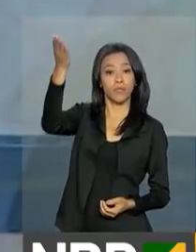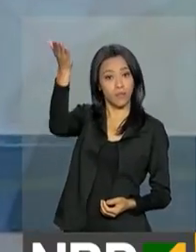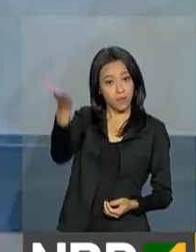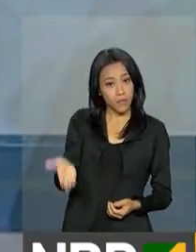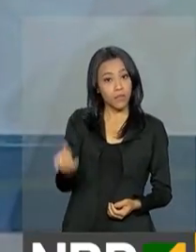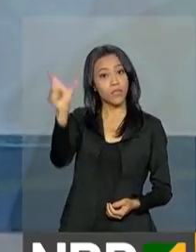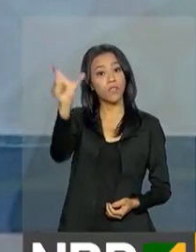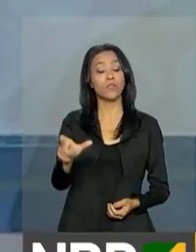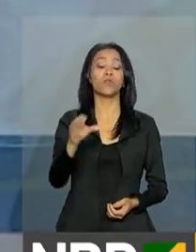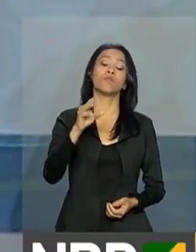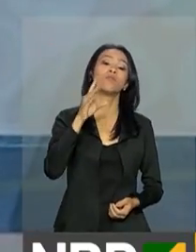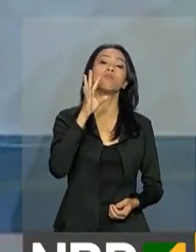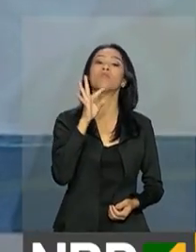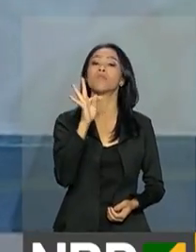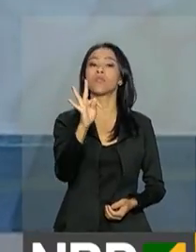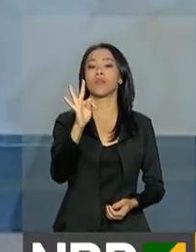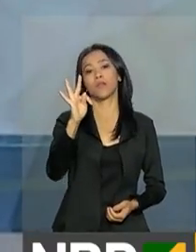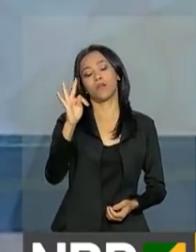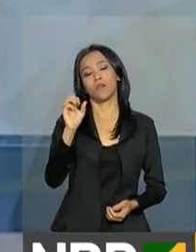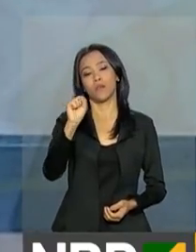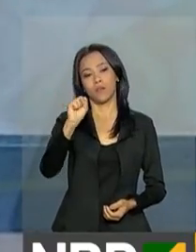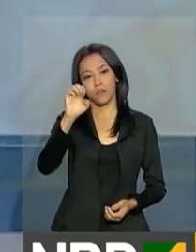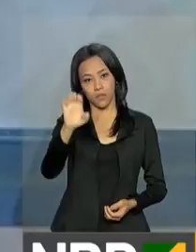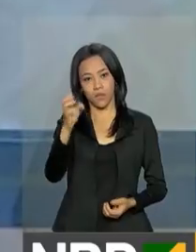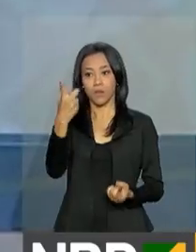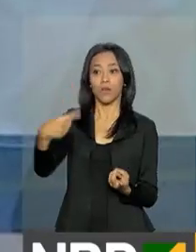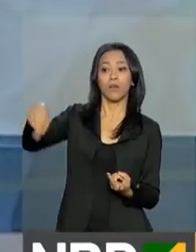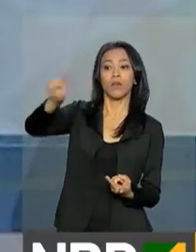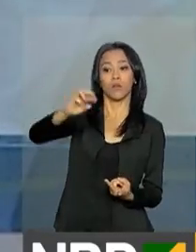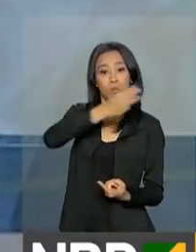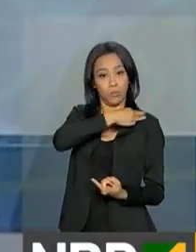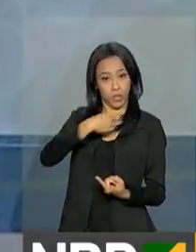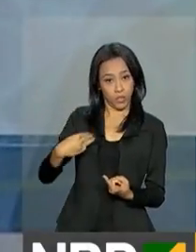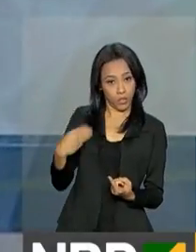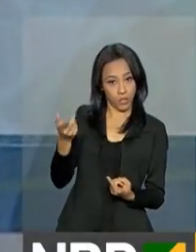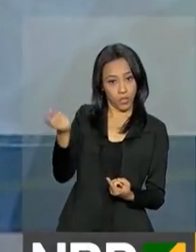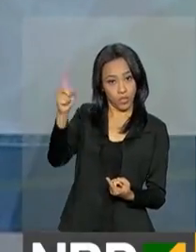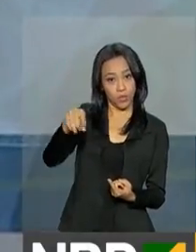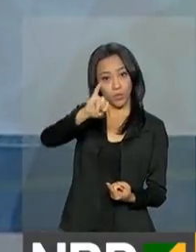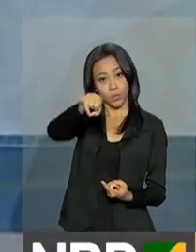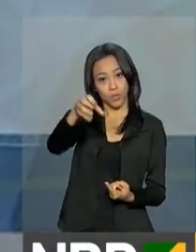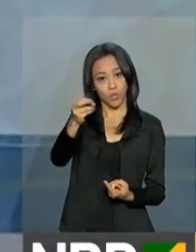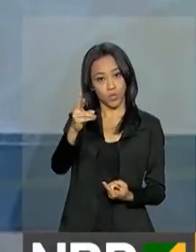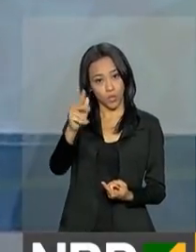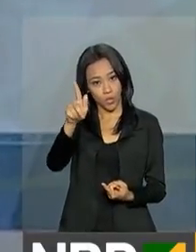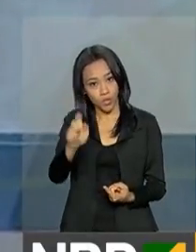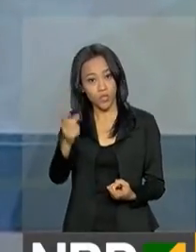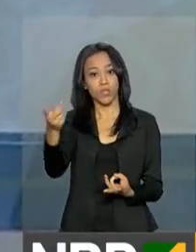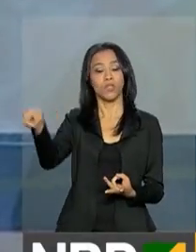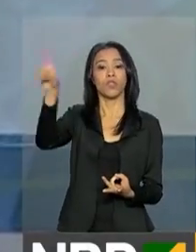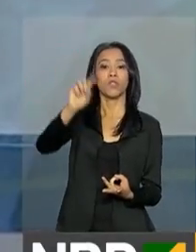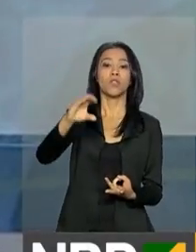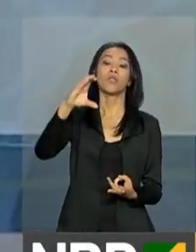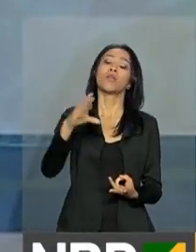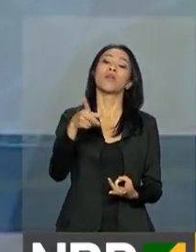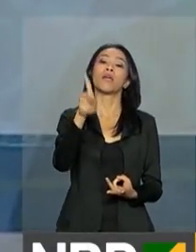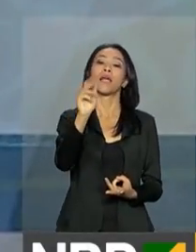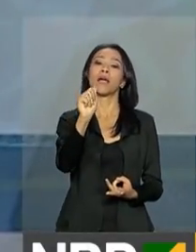ministro Luiz Fux, os ministros de Estado, Sérgio Chaleitão, Marcos Jorge e Gilberto